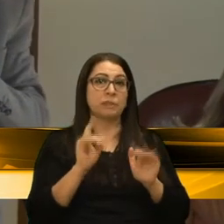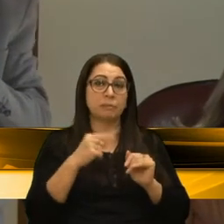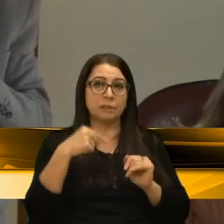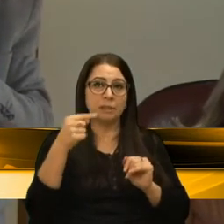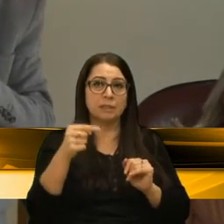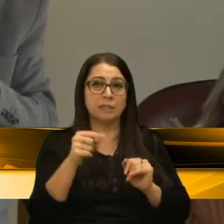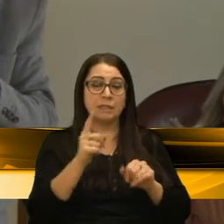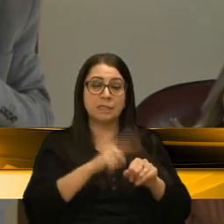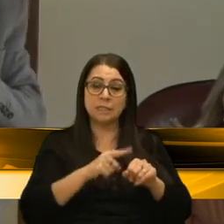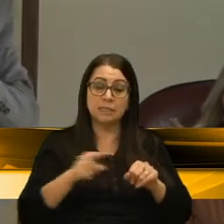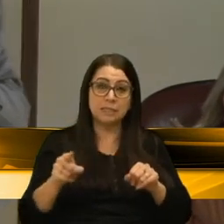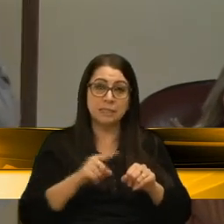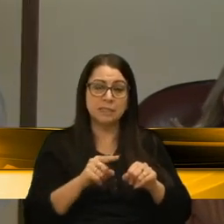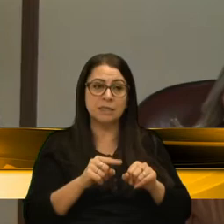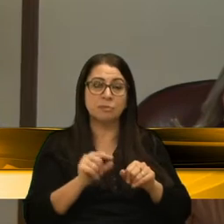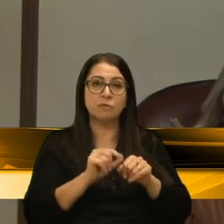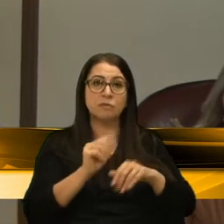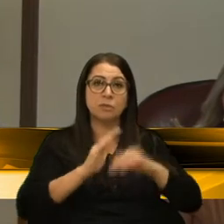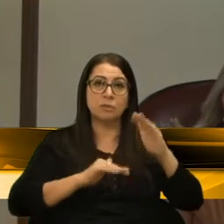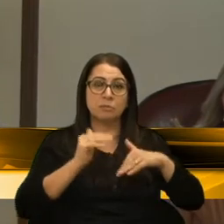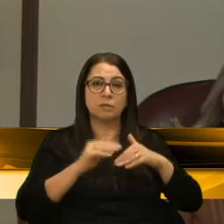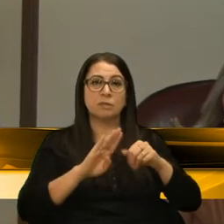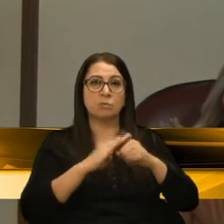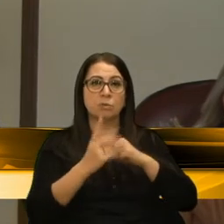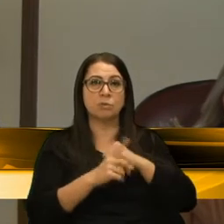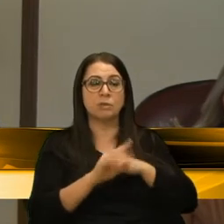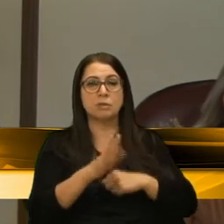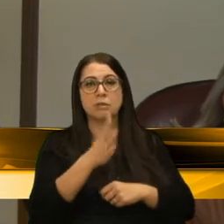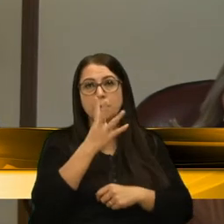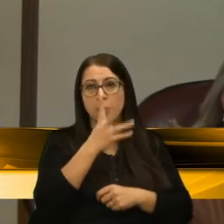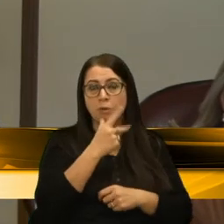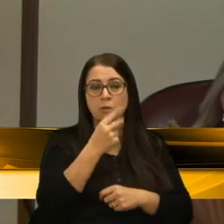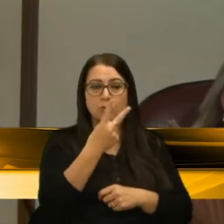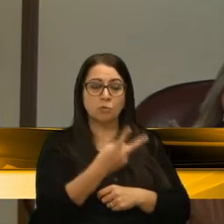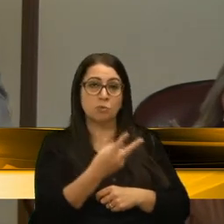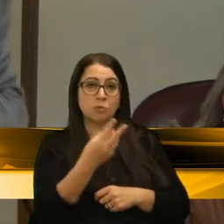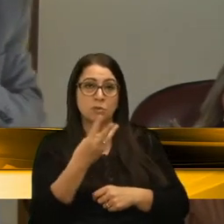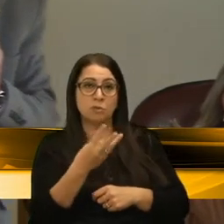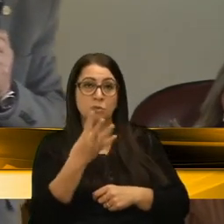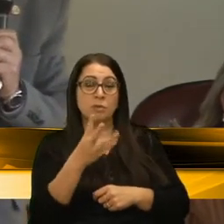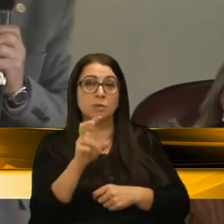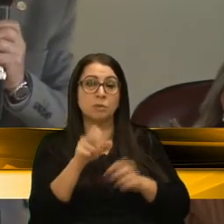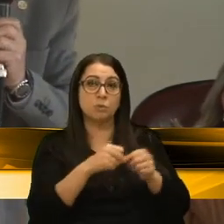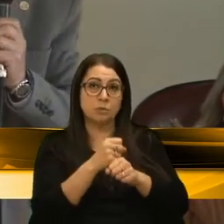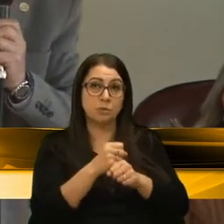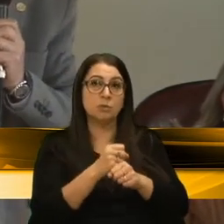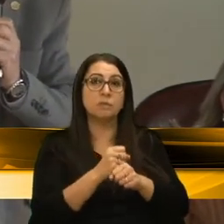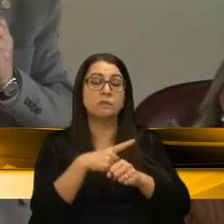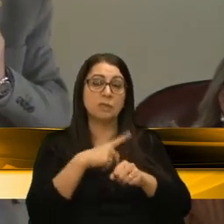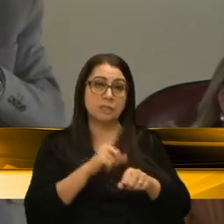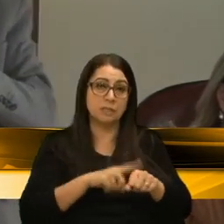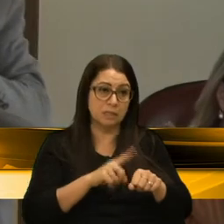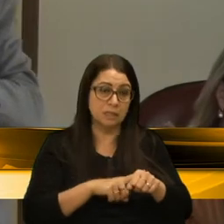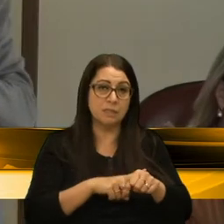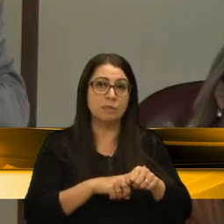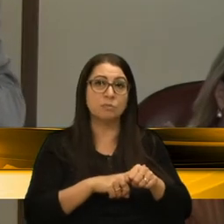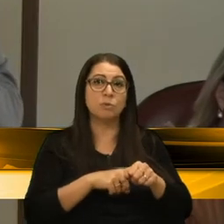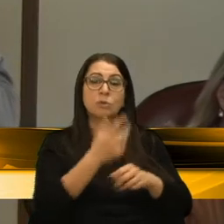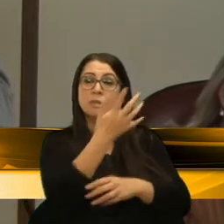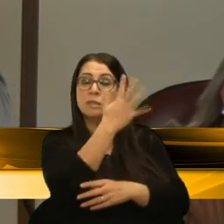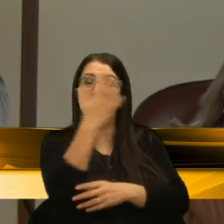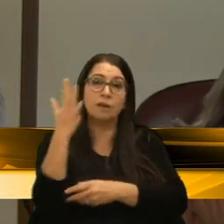esse período de execução do loteamento, que às vezes demora 2, 3, 4, 5 anos, vai dar tempo daquelas árvores que